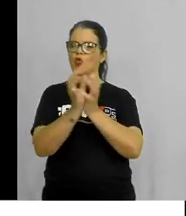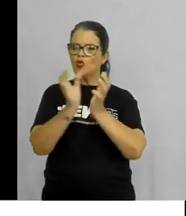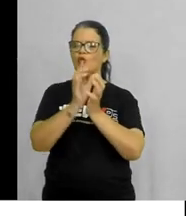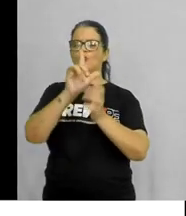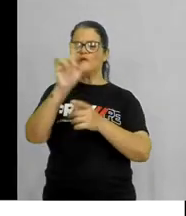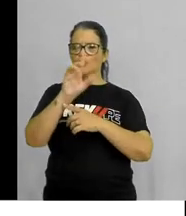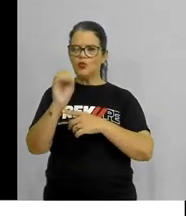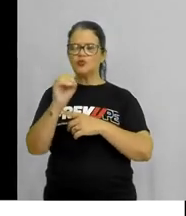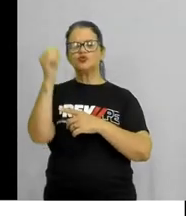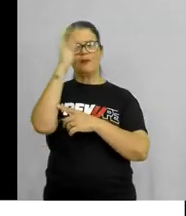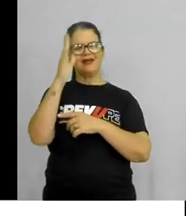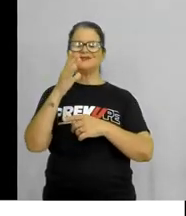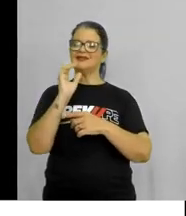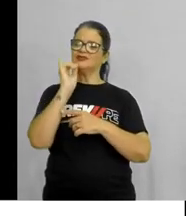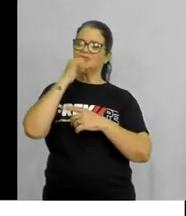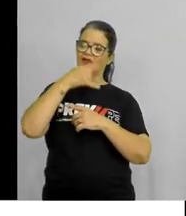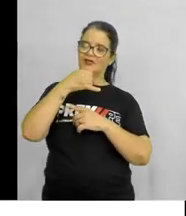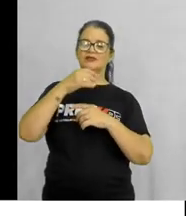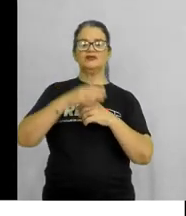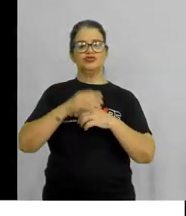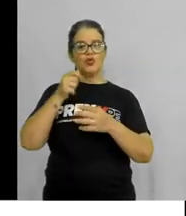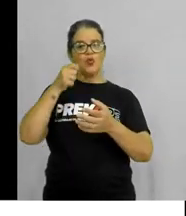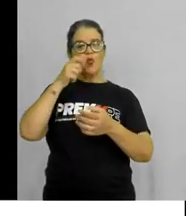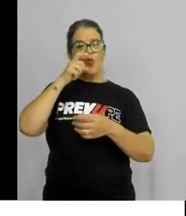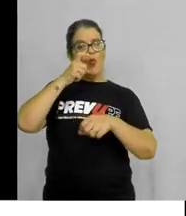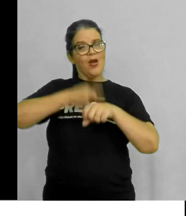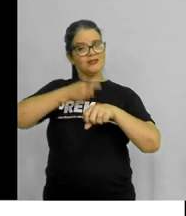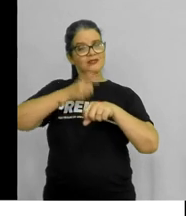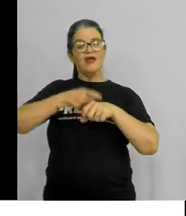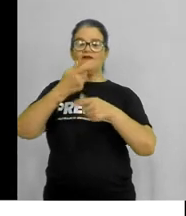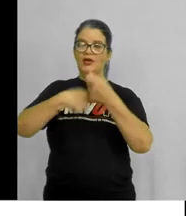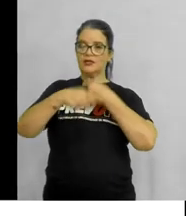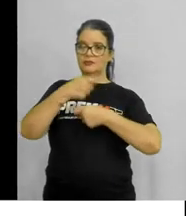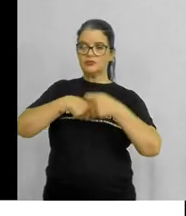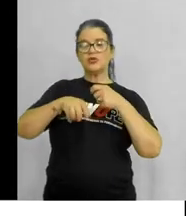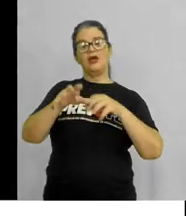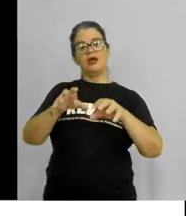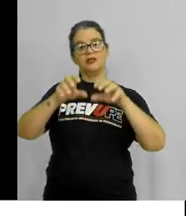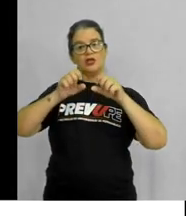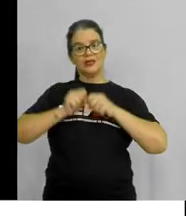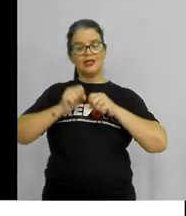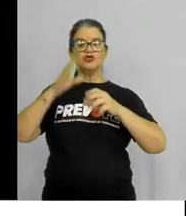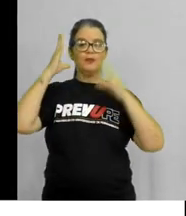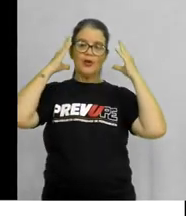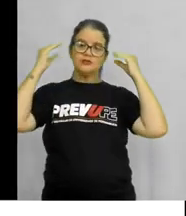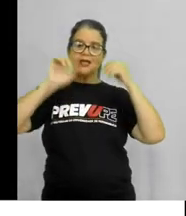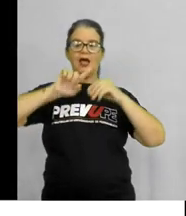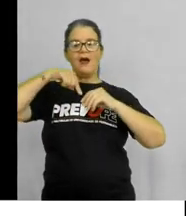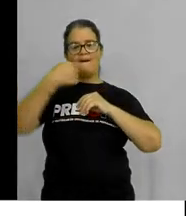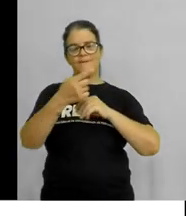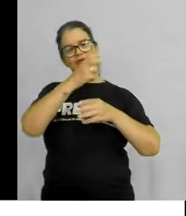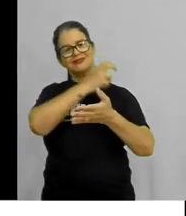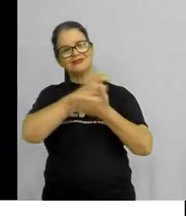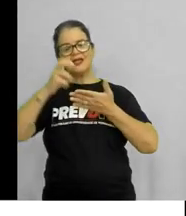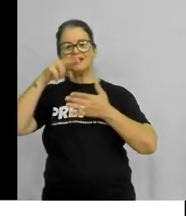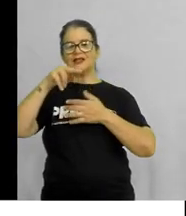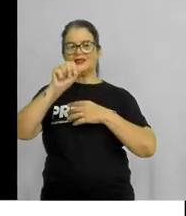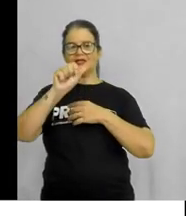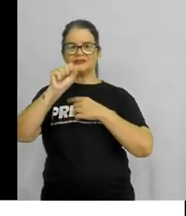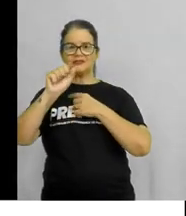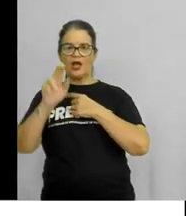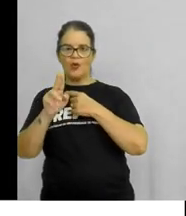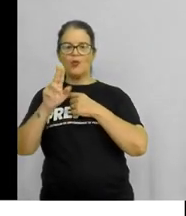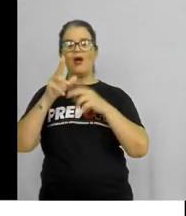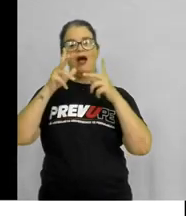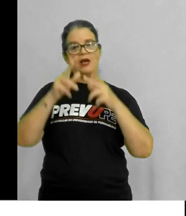estavam discentes com a severa administração adotada pelos holandeses após a saída de nassal